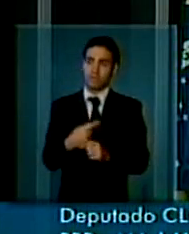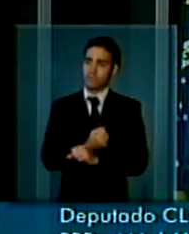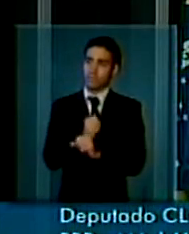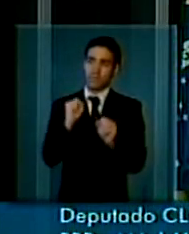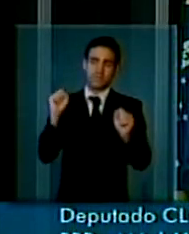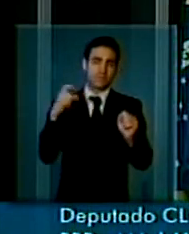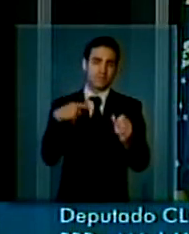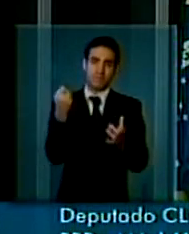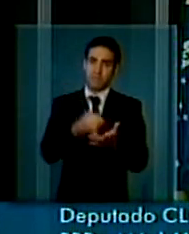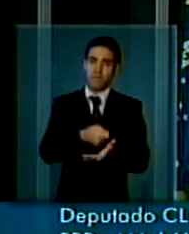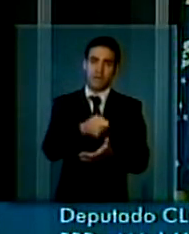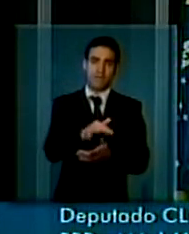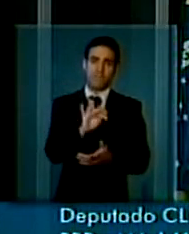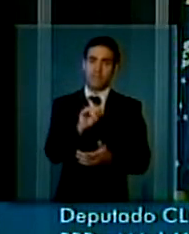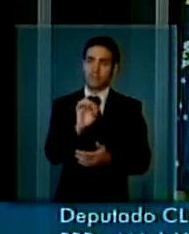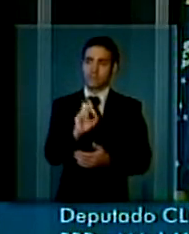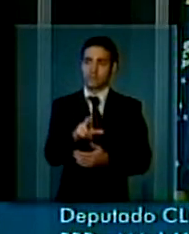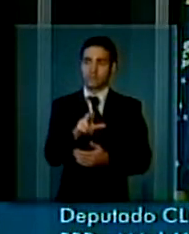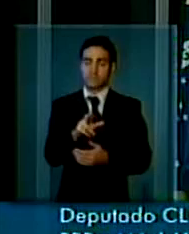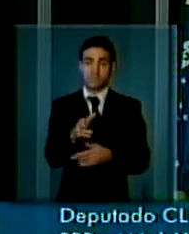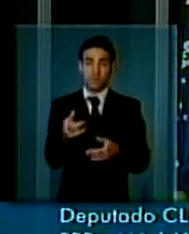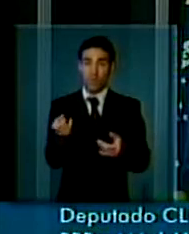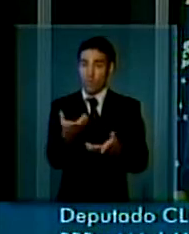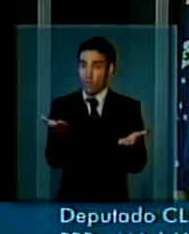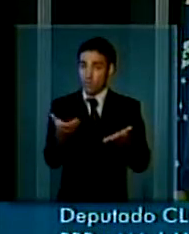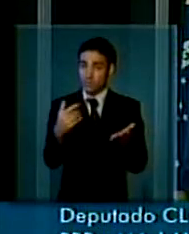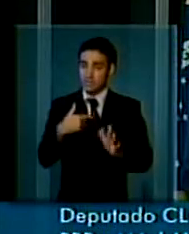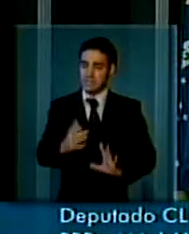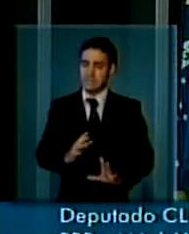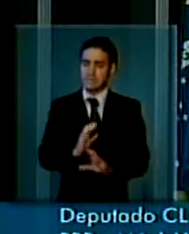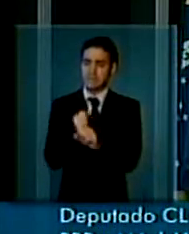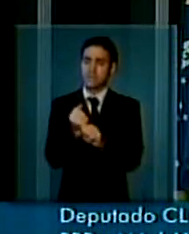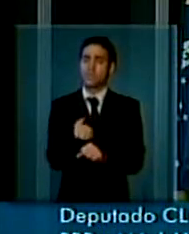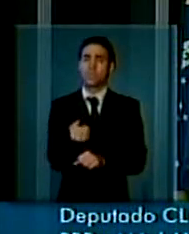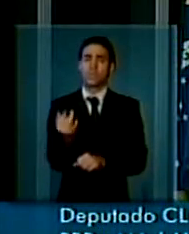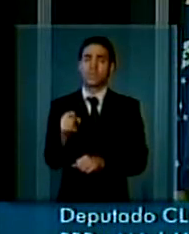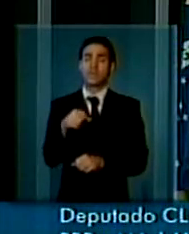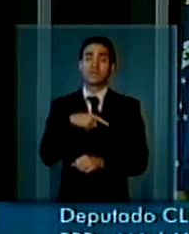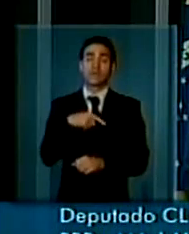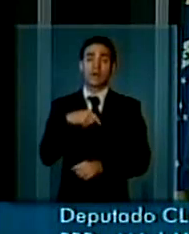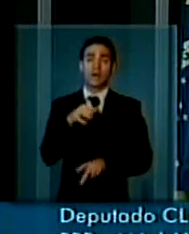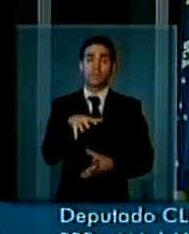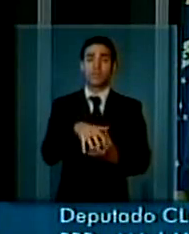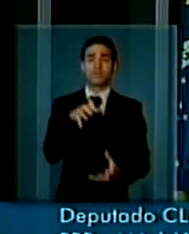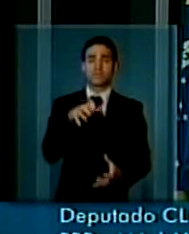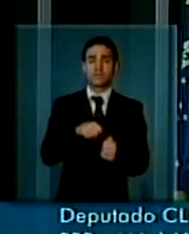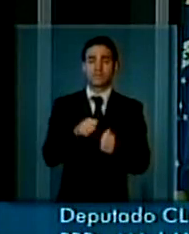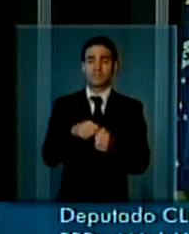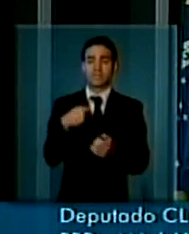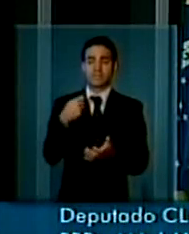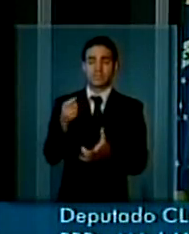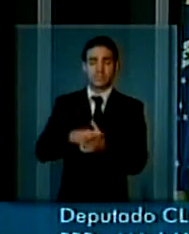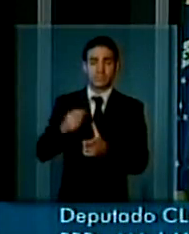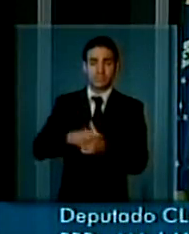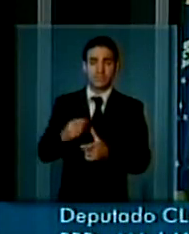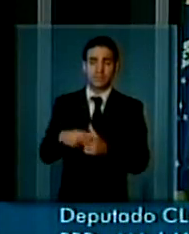se soma quase 22 bilhões de reais essa dívida que o aposentado tem com esse crédito